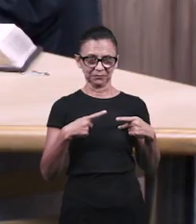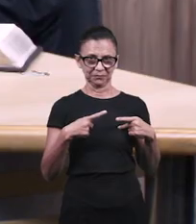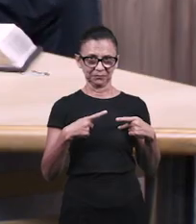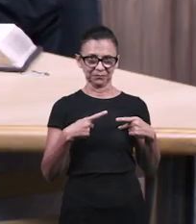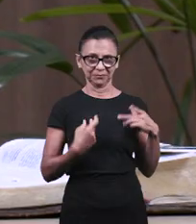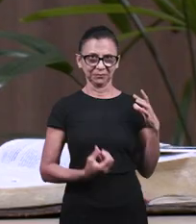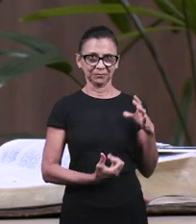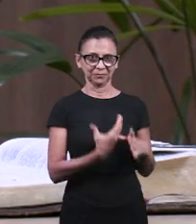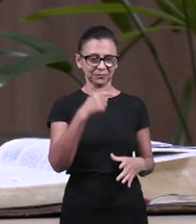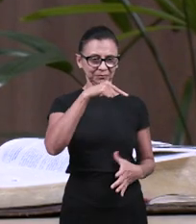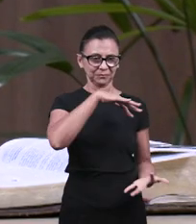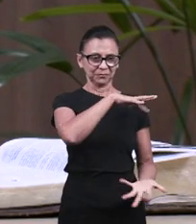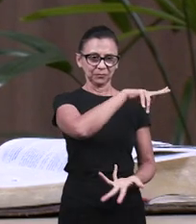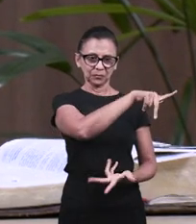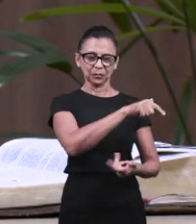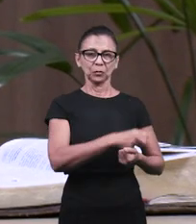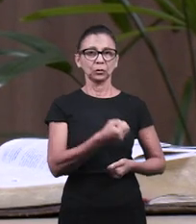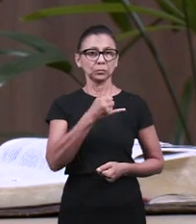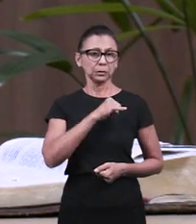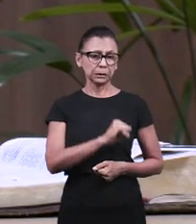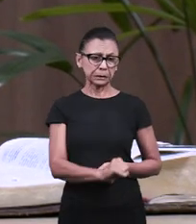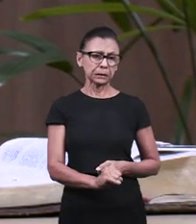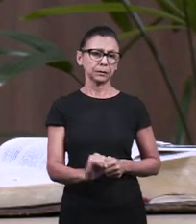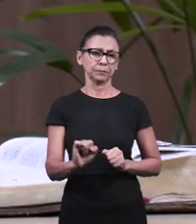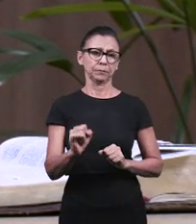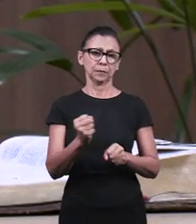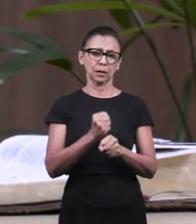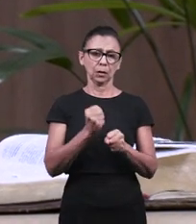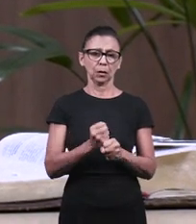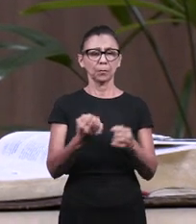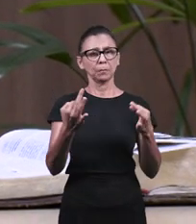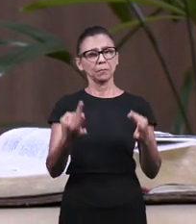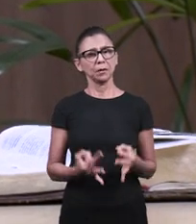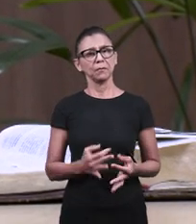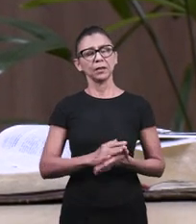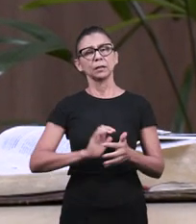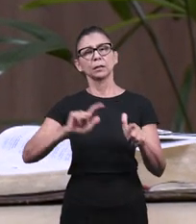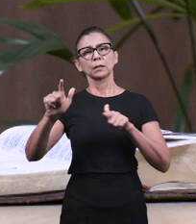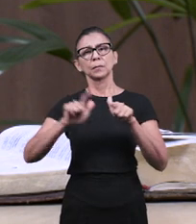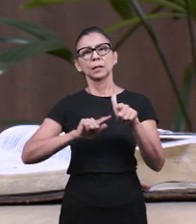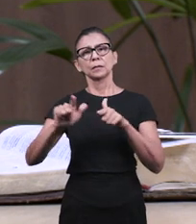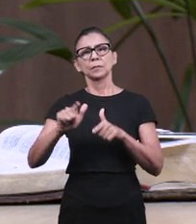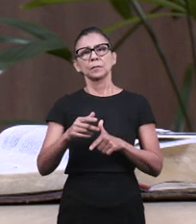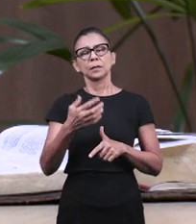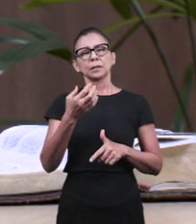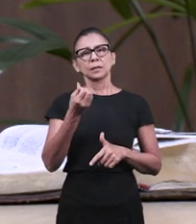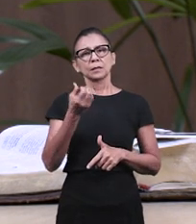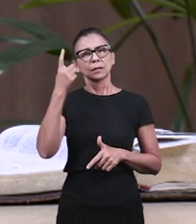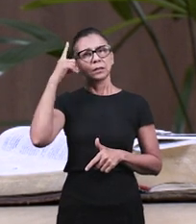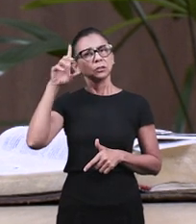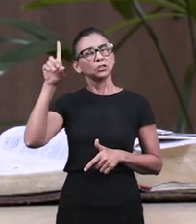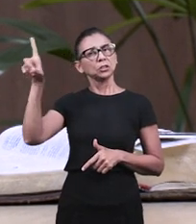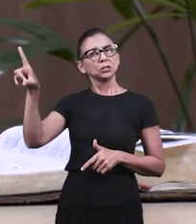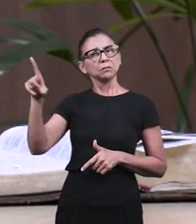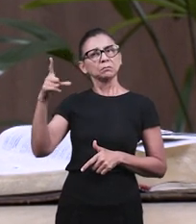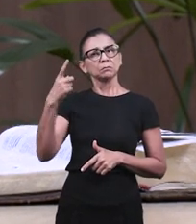Se a obra dele fosse perfeita, ele trabalharia 6 dias, descansaria no 7º e não teria outra semana.